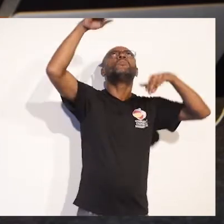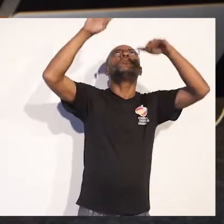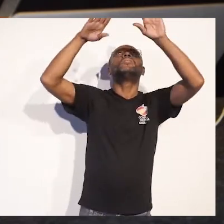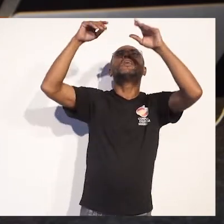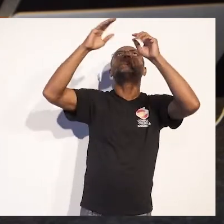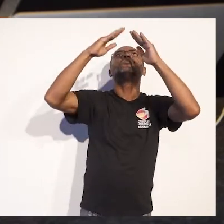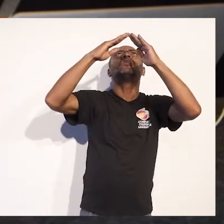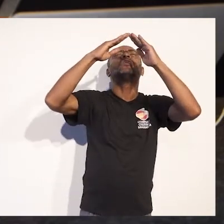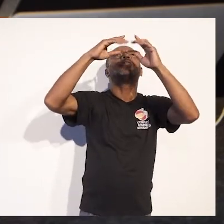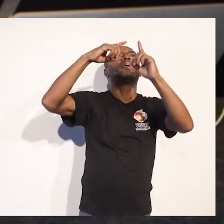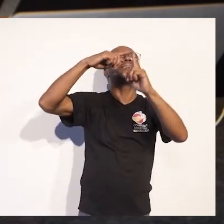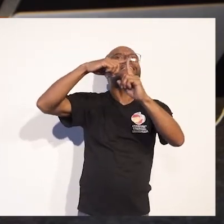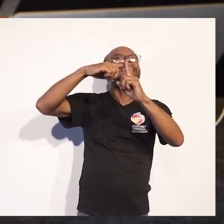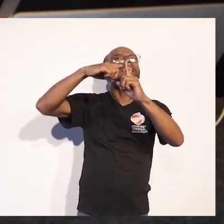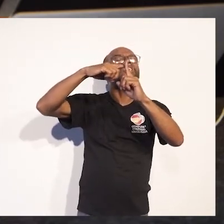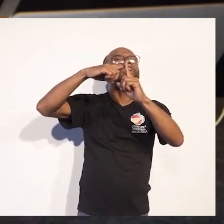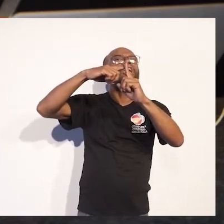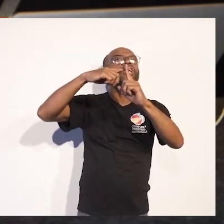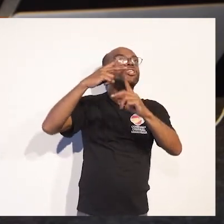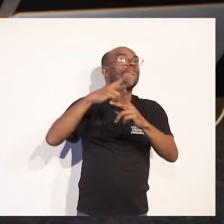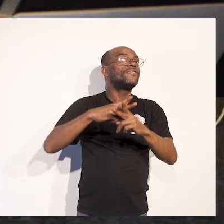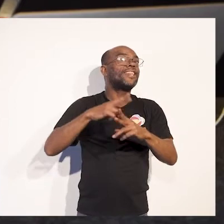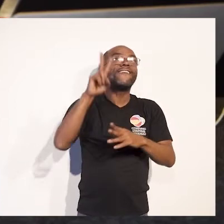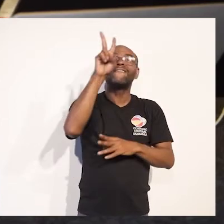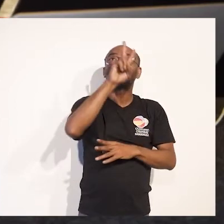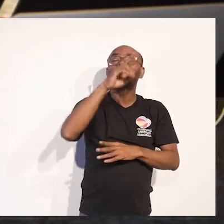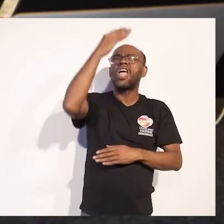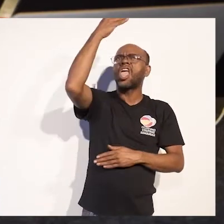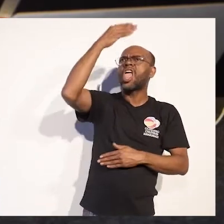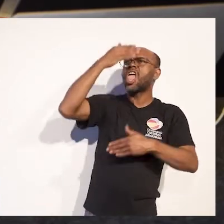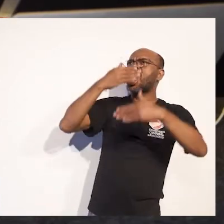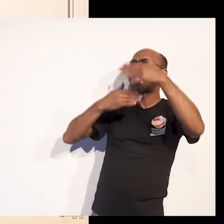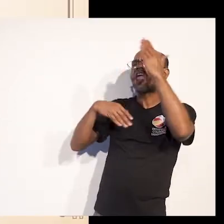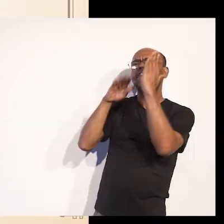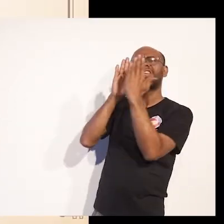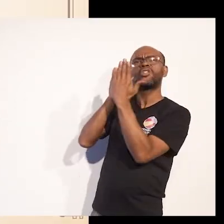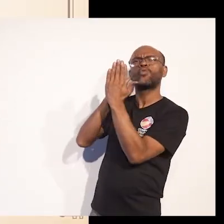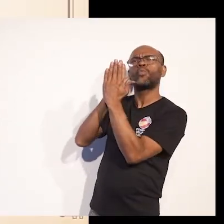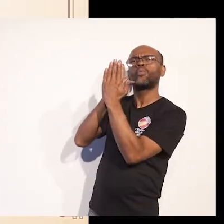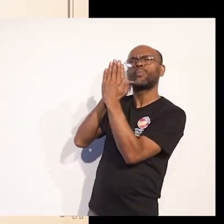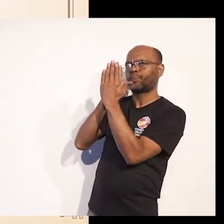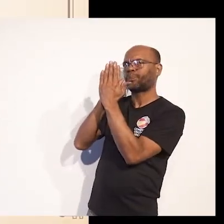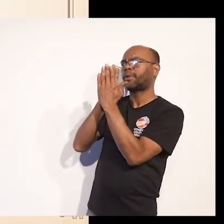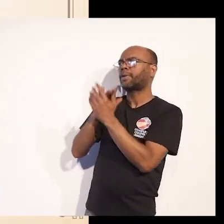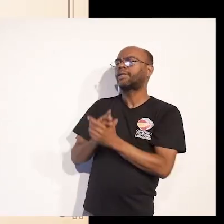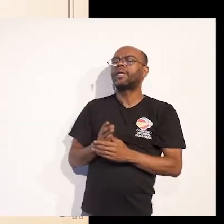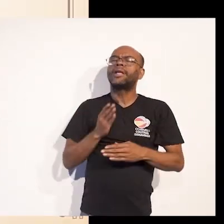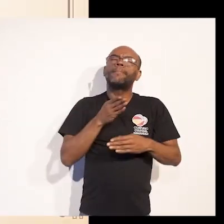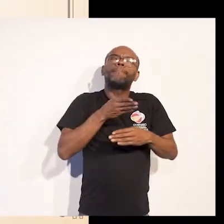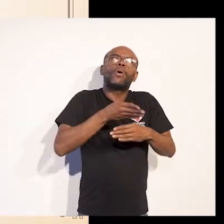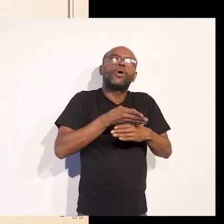que se você pinta vidro. Isso são cores pigmentos transparentes. E ele coloca uma